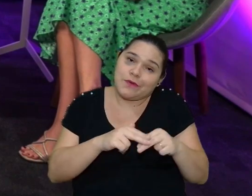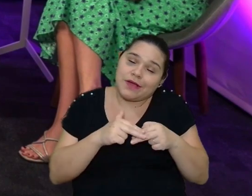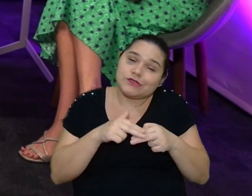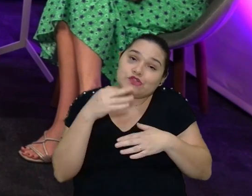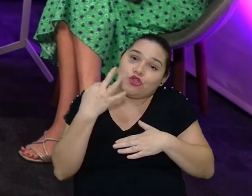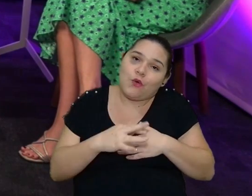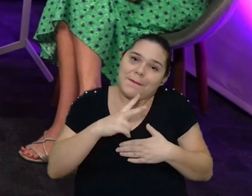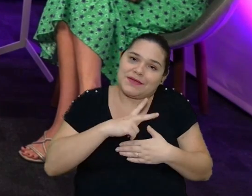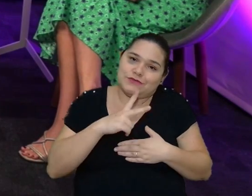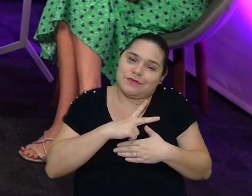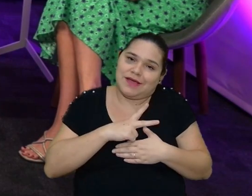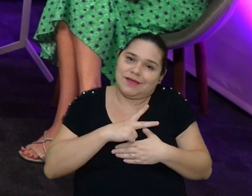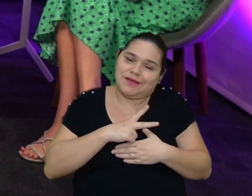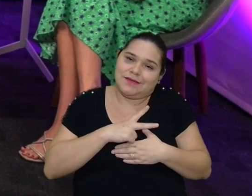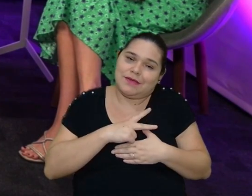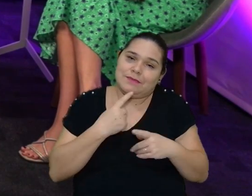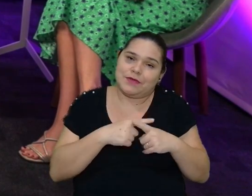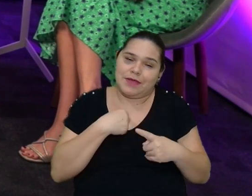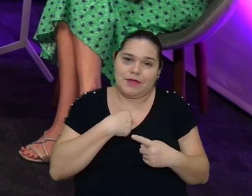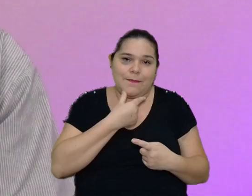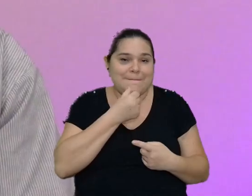num mercado que